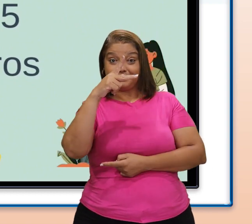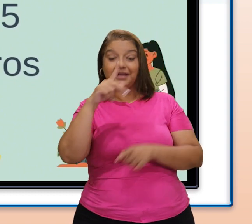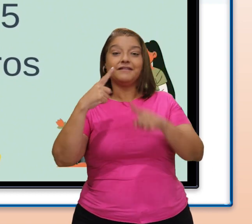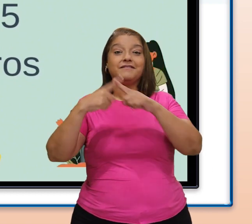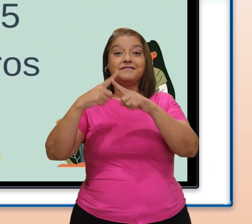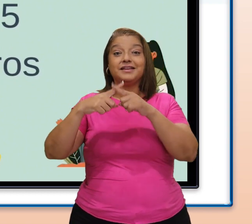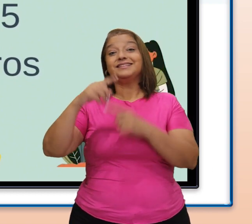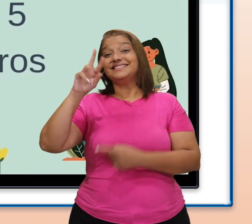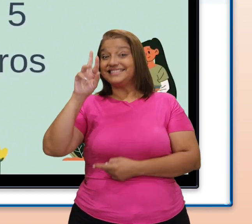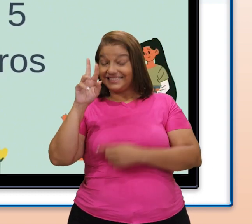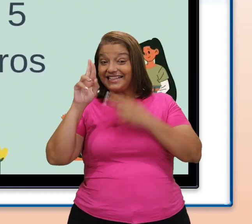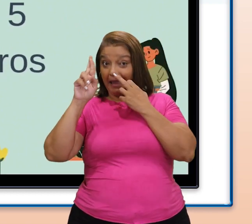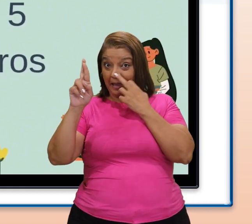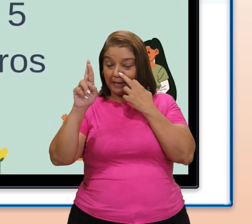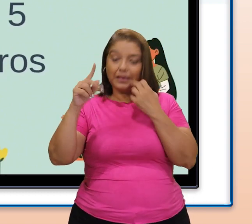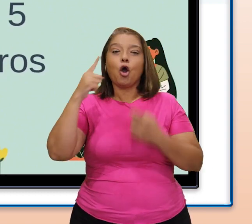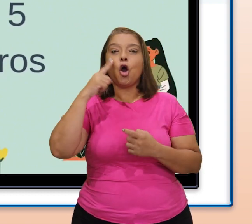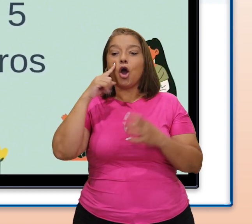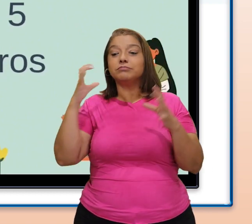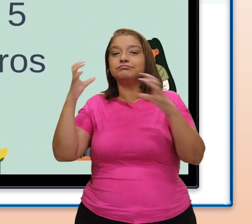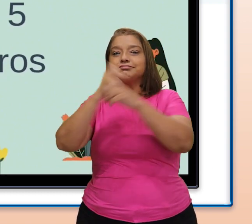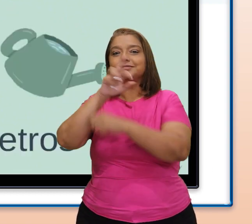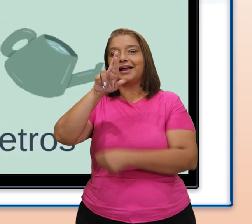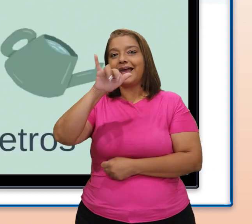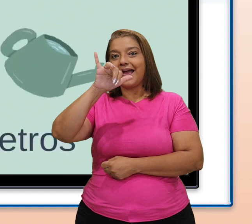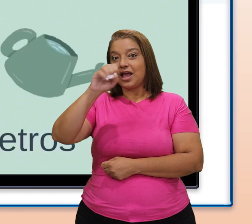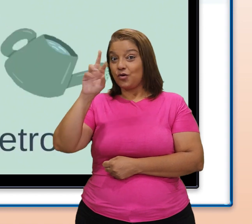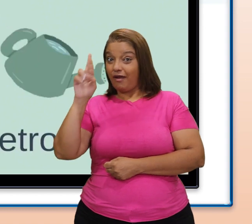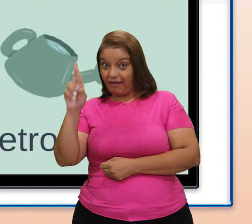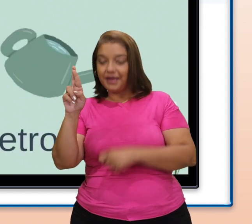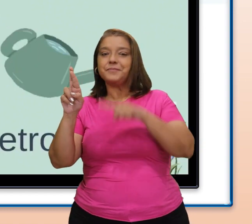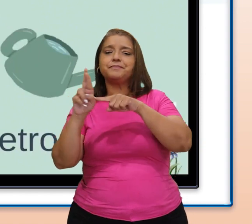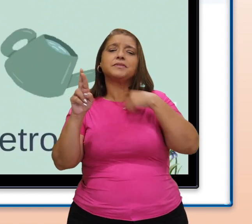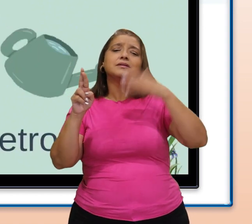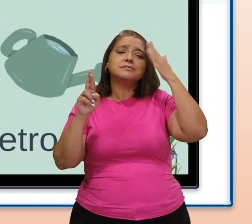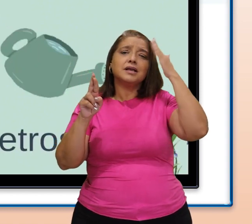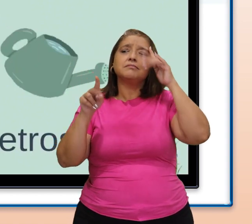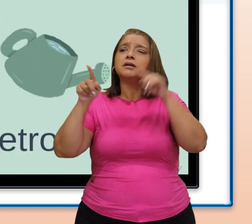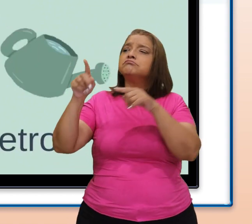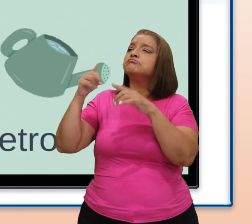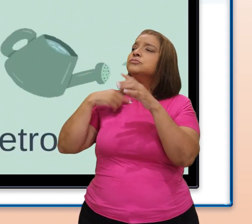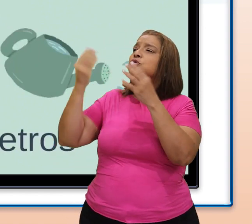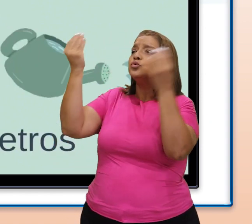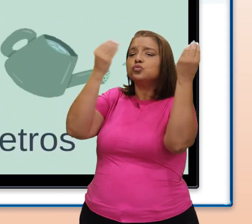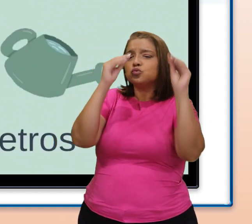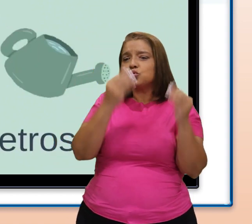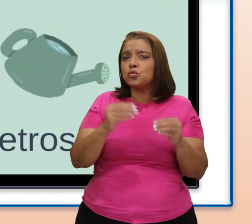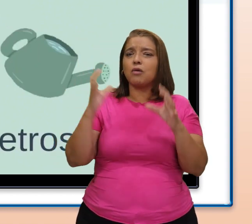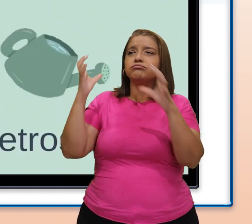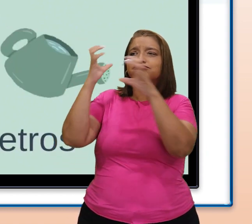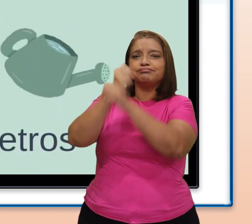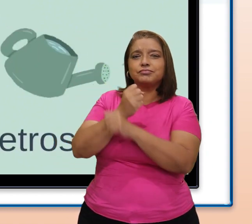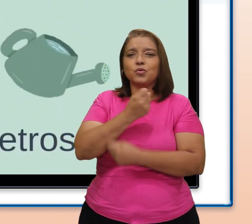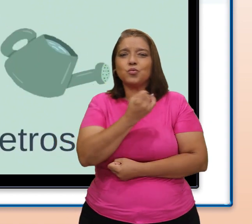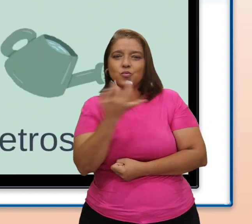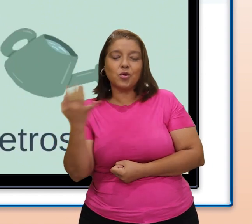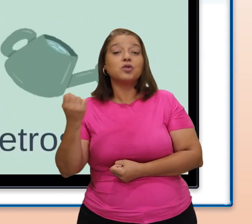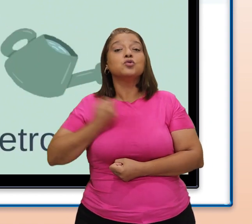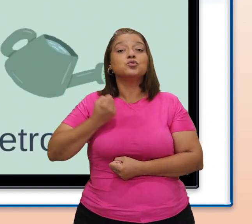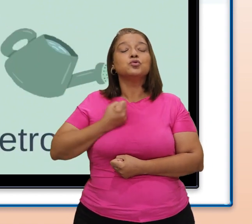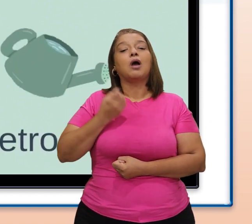onde R é o valor do raio. Substituindo os valores dados na pergunta, então o resultado